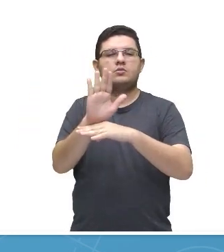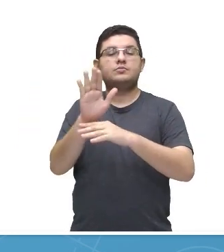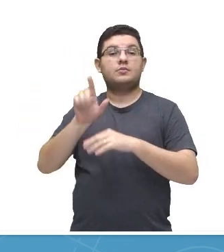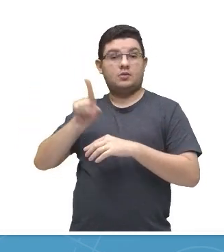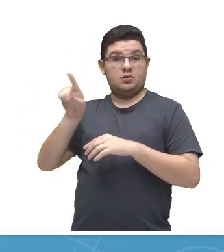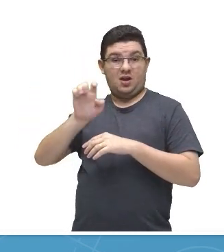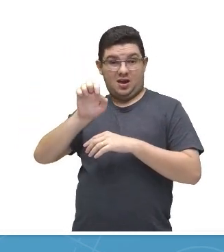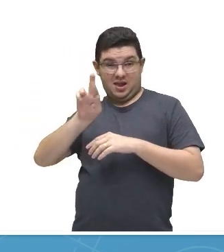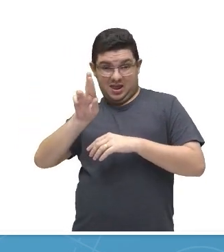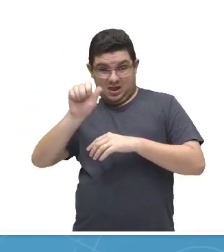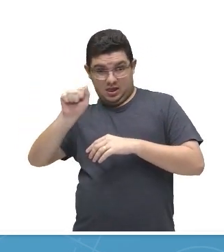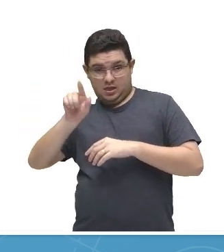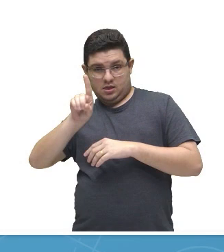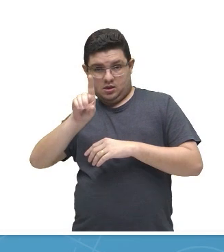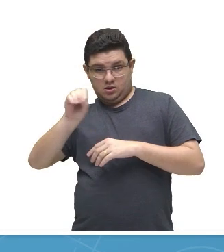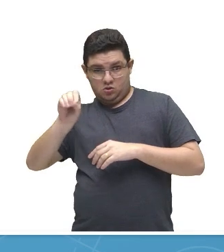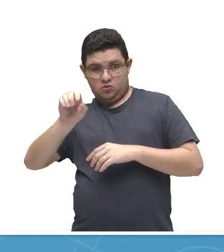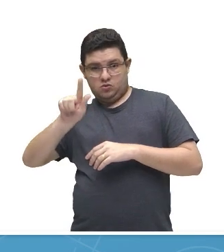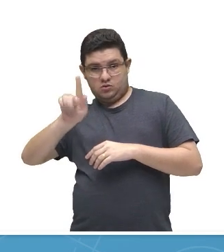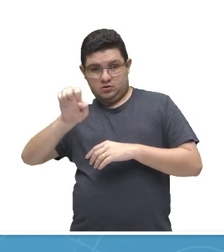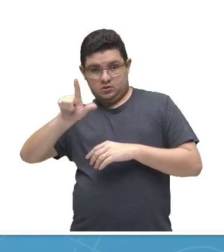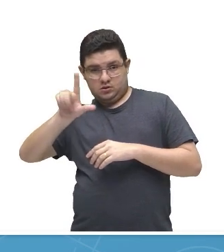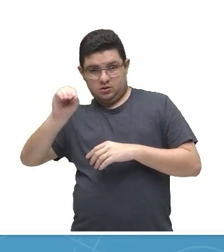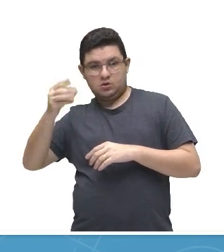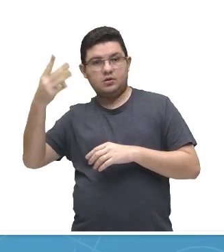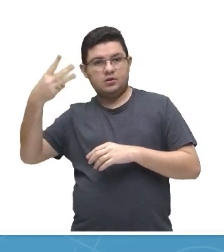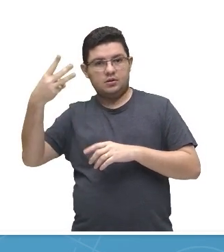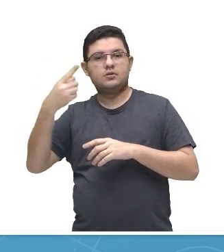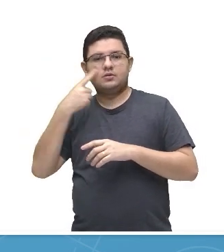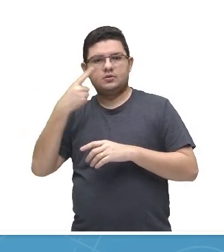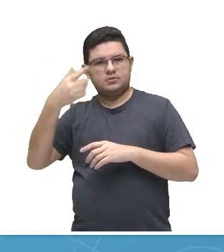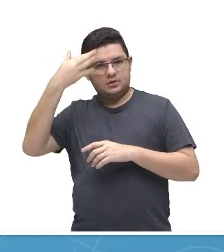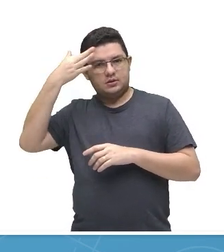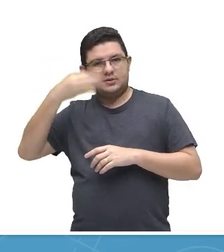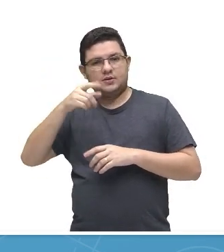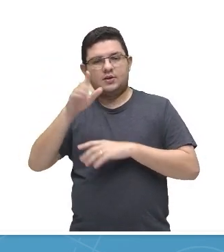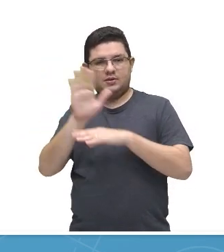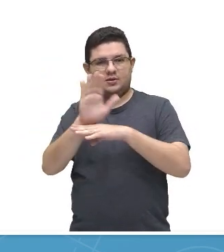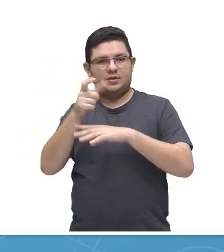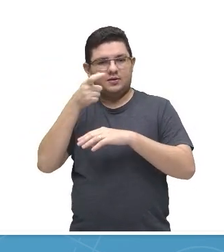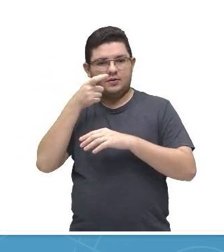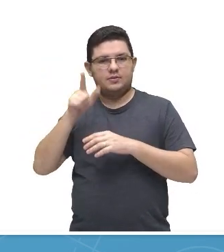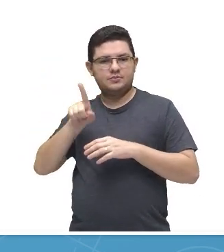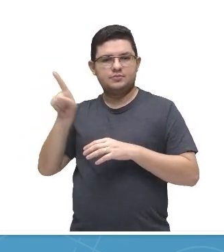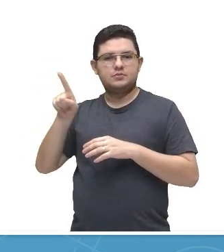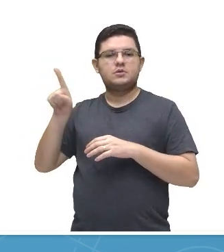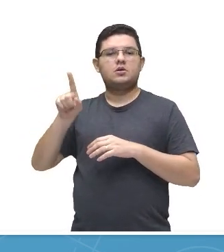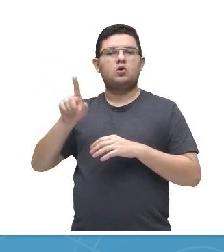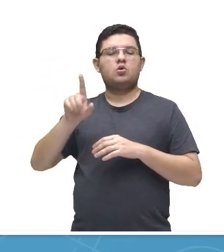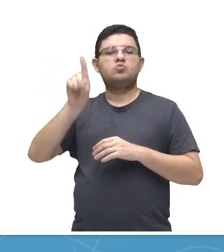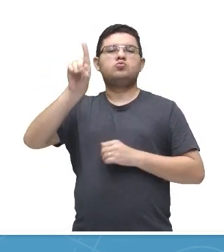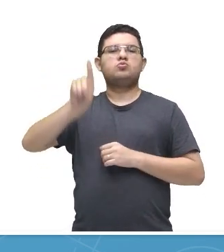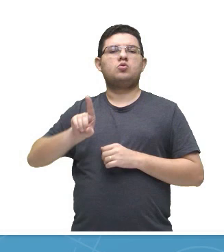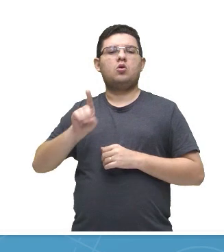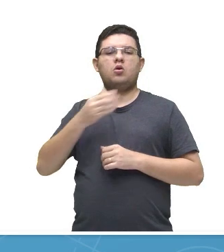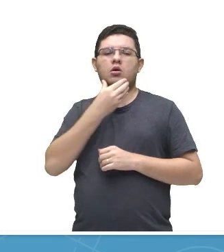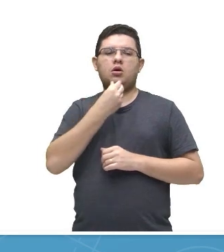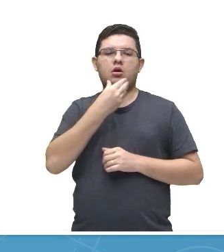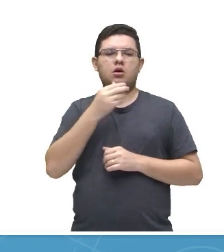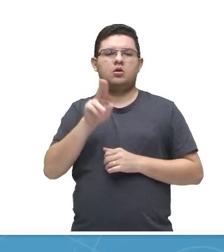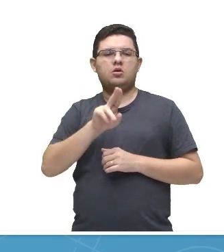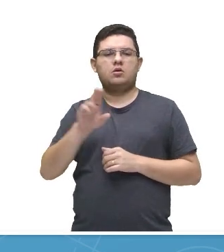Gelo 3. Olha aí. O filme A Era do Gelo 3, com direção de Carlos Saldanha, terá sua